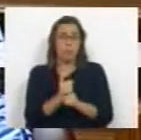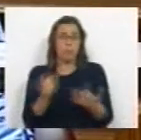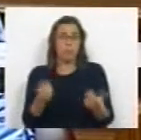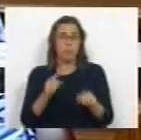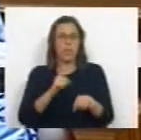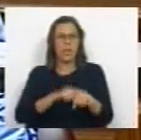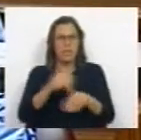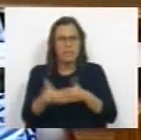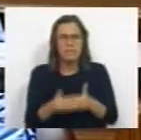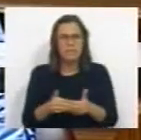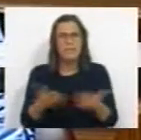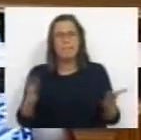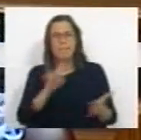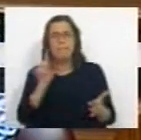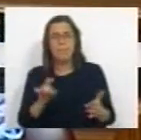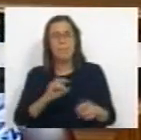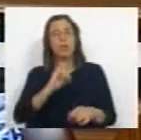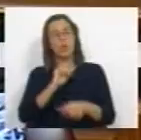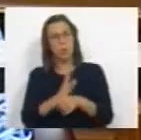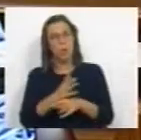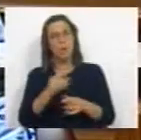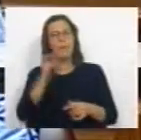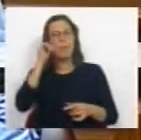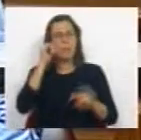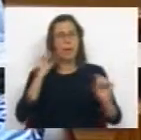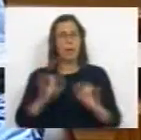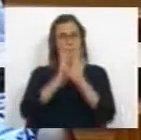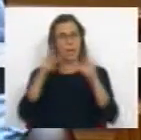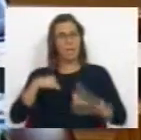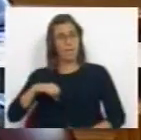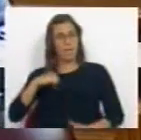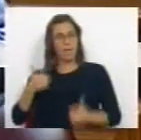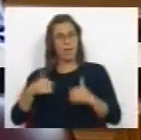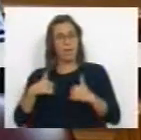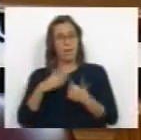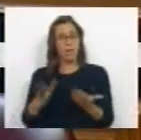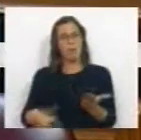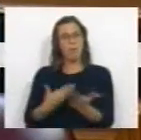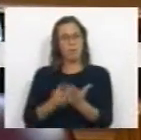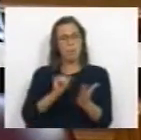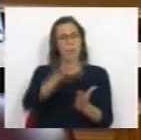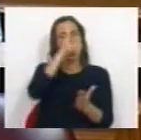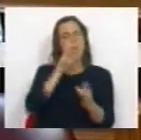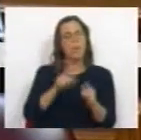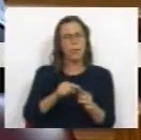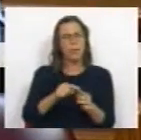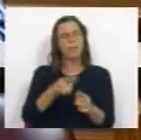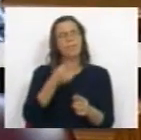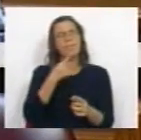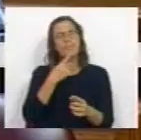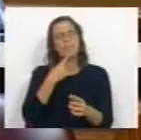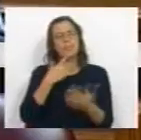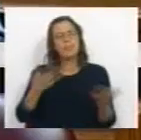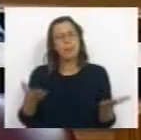este encurtamento de prazos. Depois, outro elemento que não ficou muito claro para os Verdes nesta proposta do Governo é